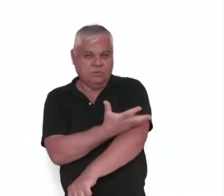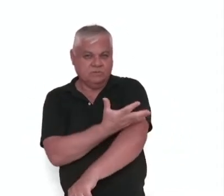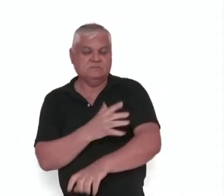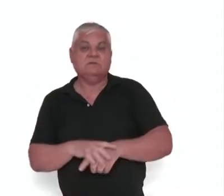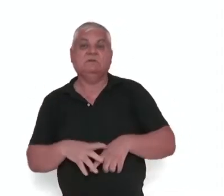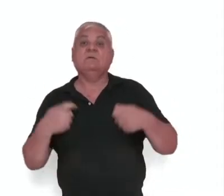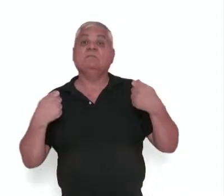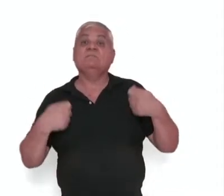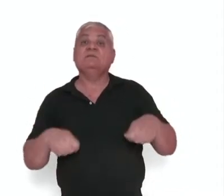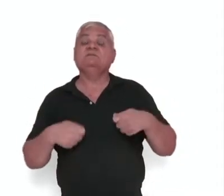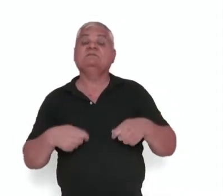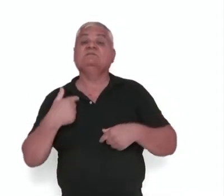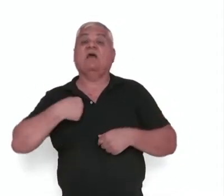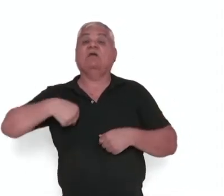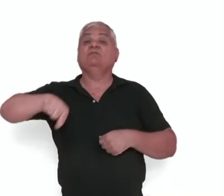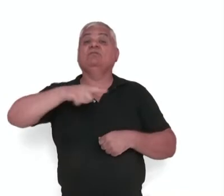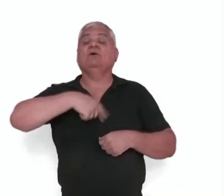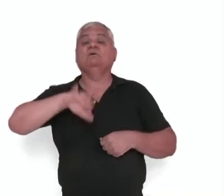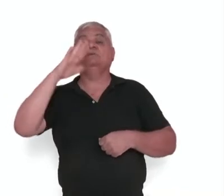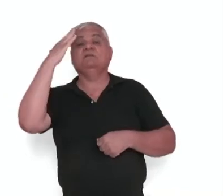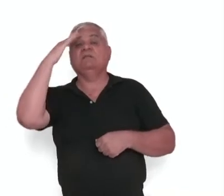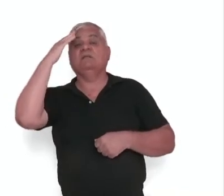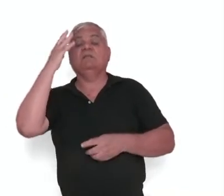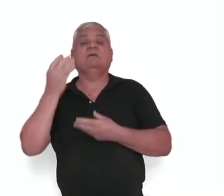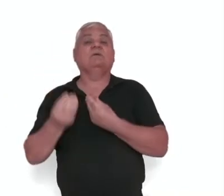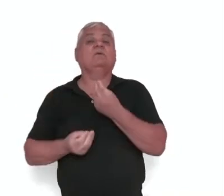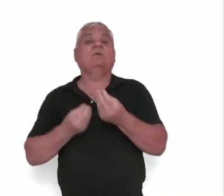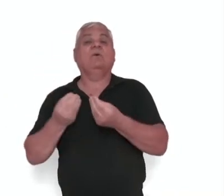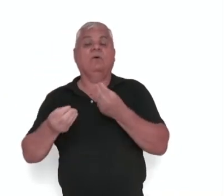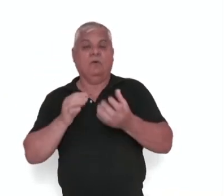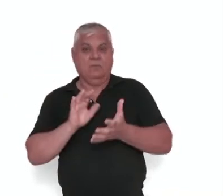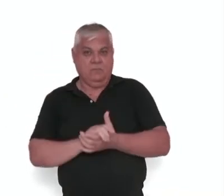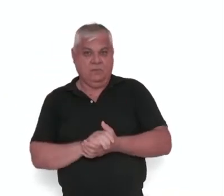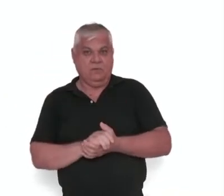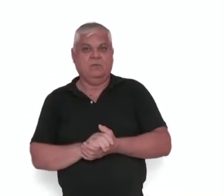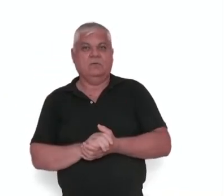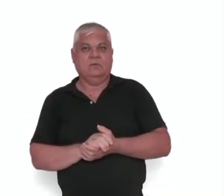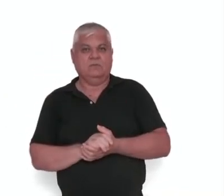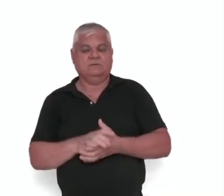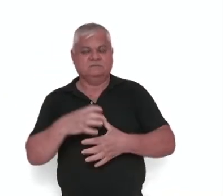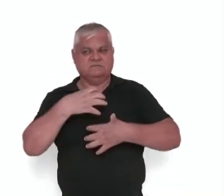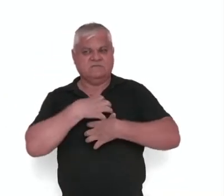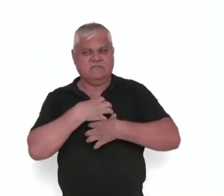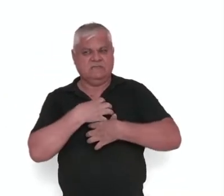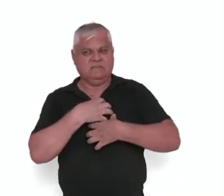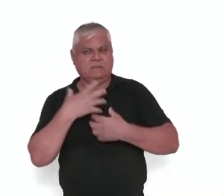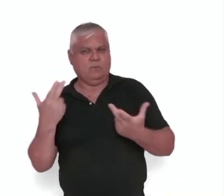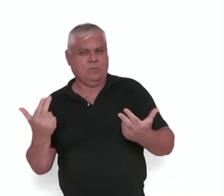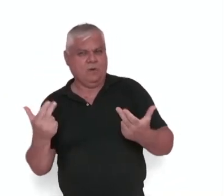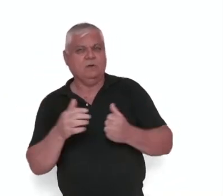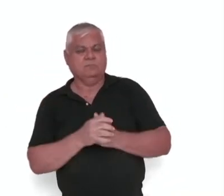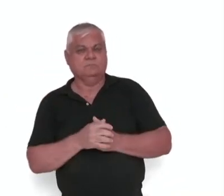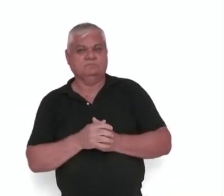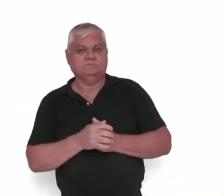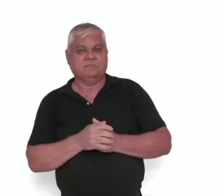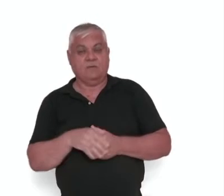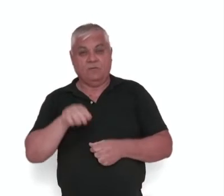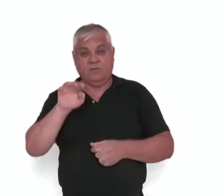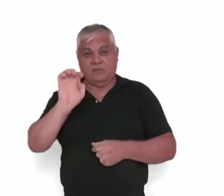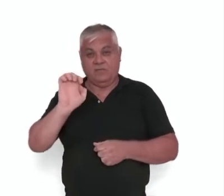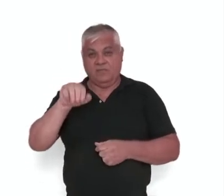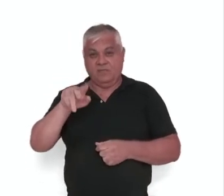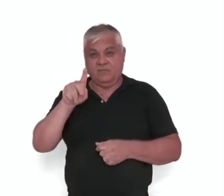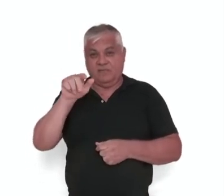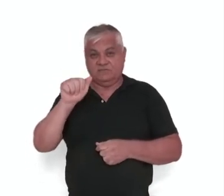da visão que temos e entendemos do outro e como ela nos atinge. A partir desse conceito, em